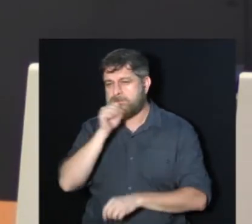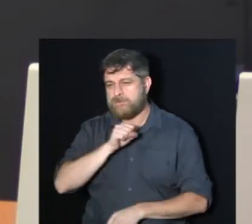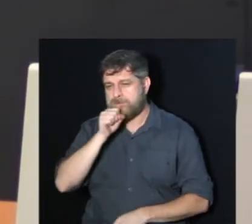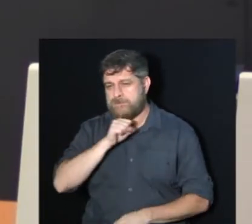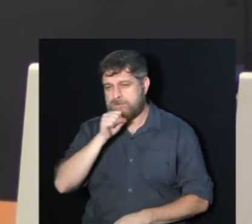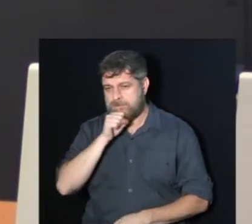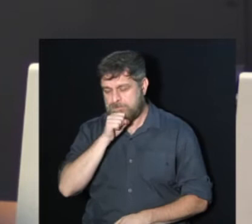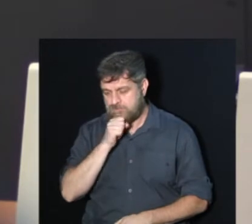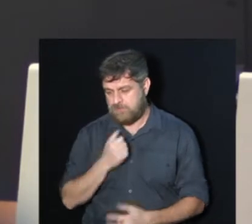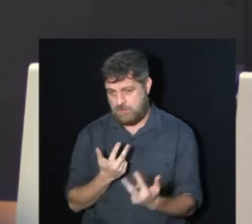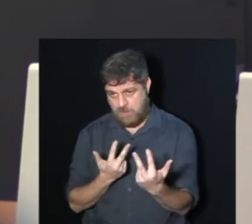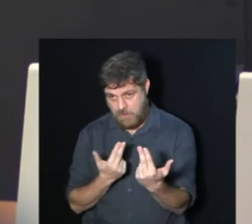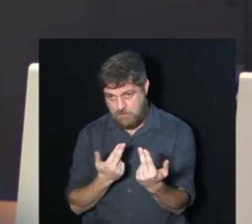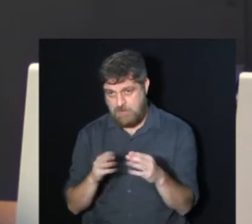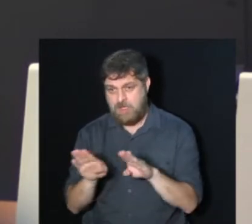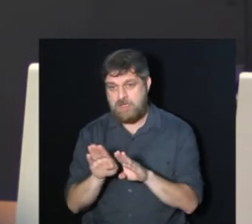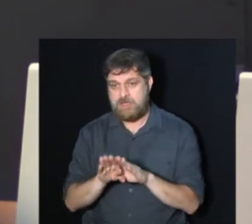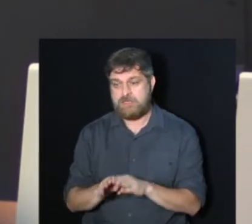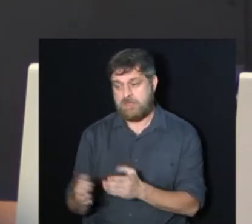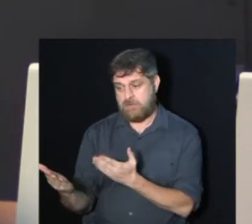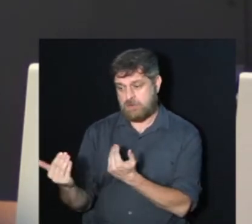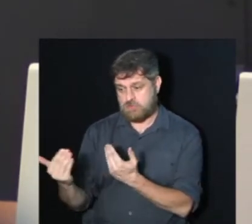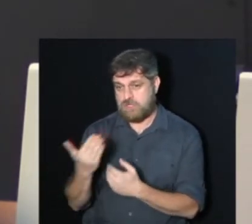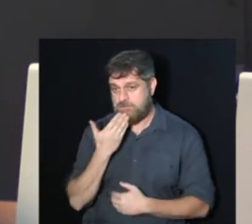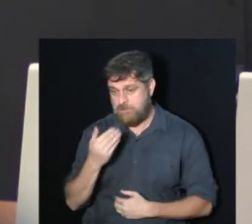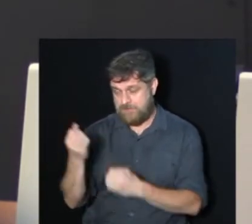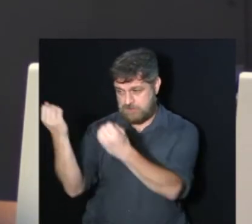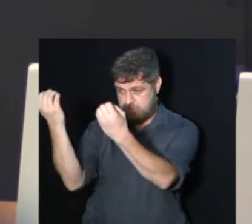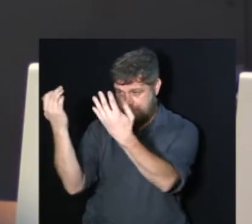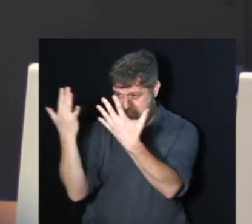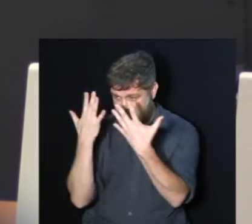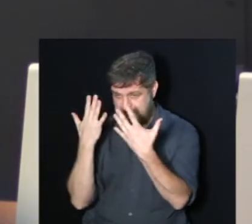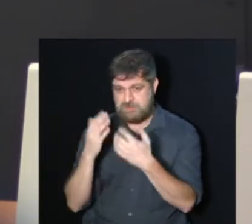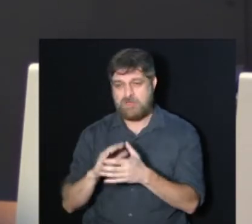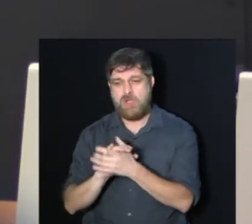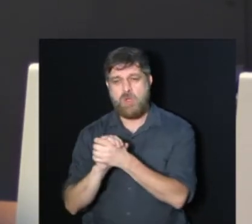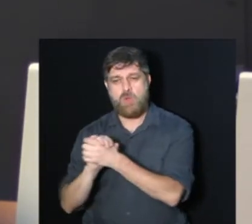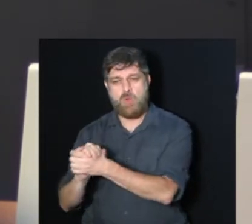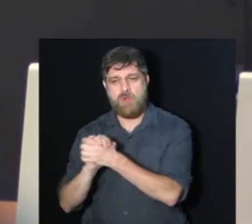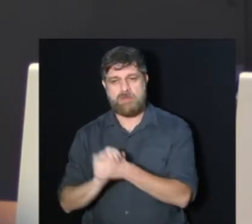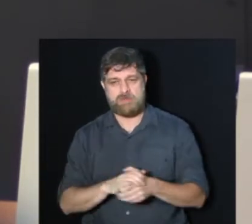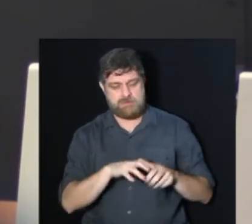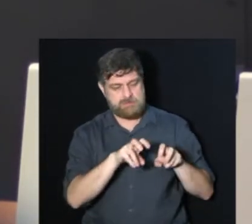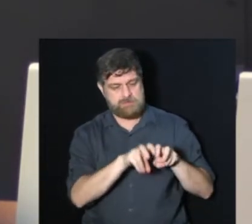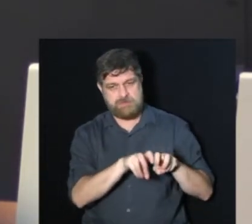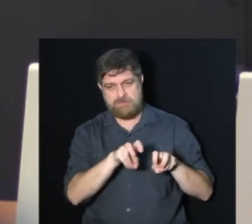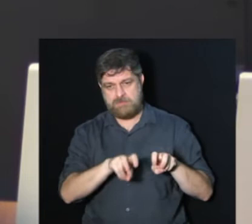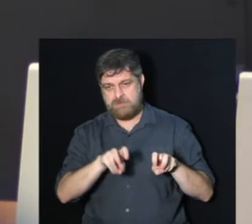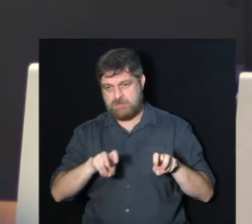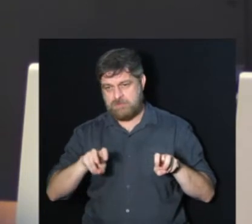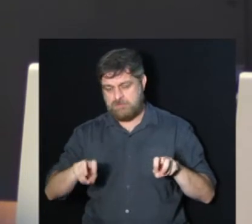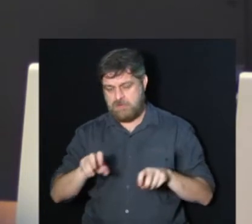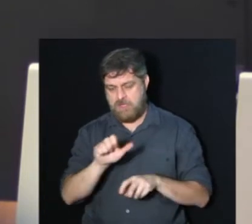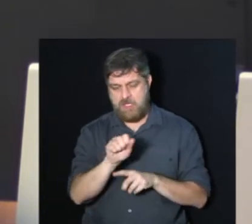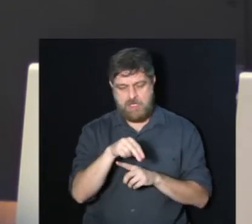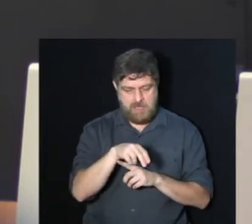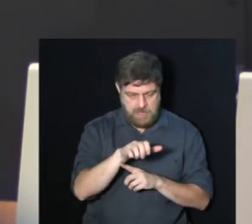meus iguais e aos mais novos. Cumprimento as componentes da mesa, Ana